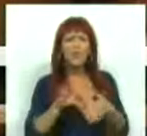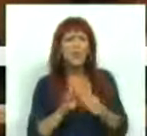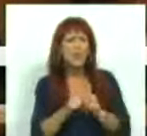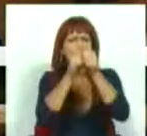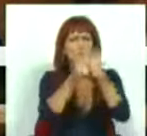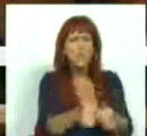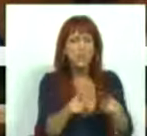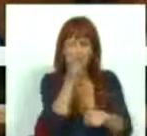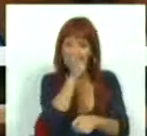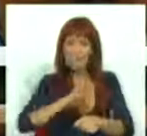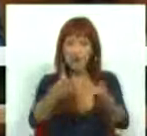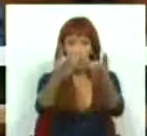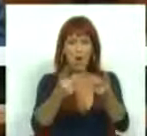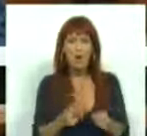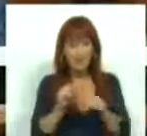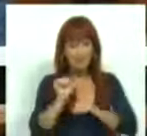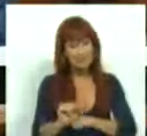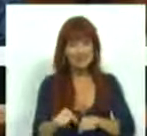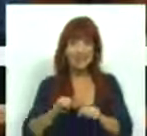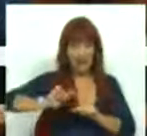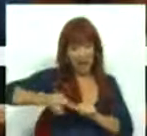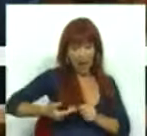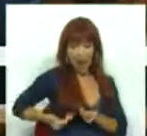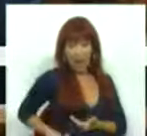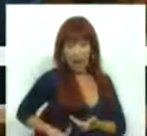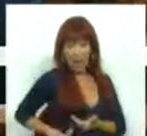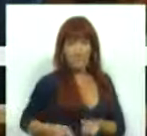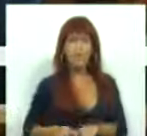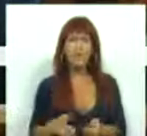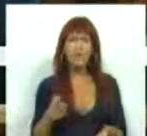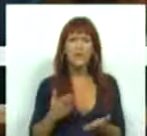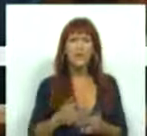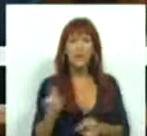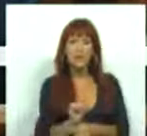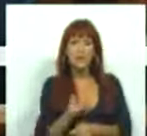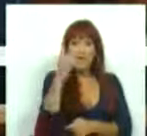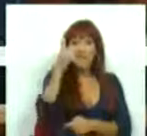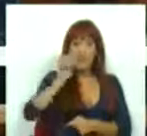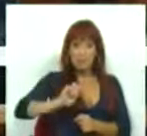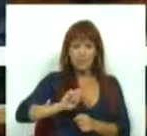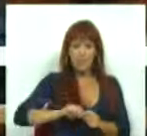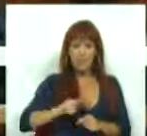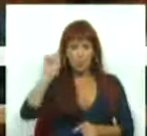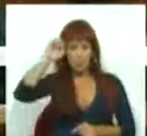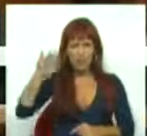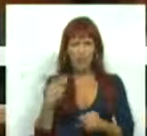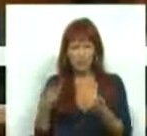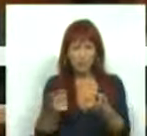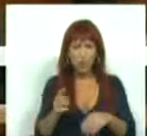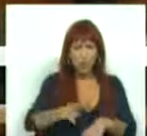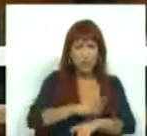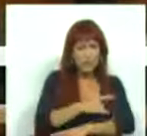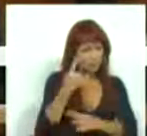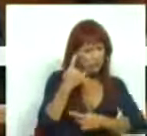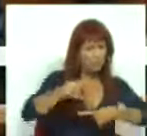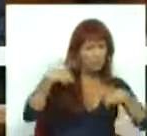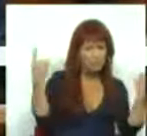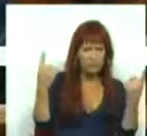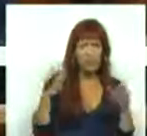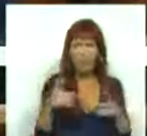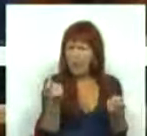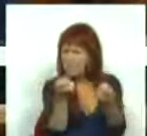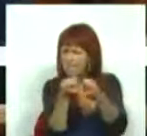cumprimento da execução orçamental deste ano. Só no primeiro semestre o déficit orçamental das administrações públicas